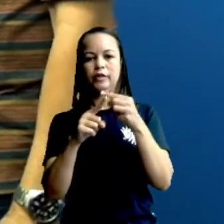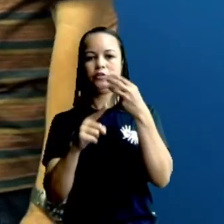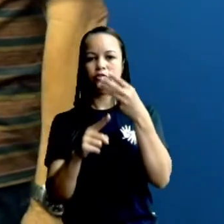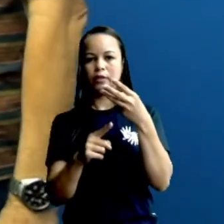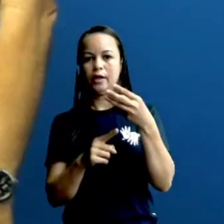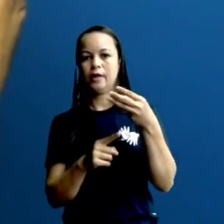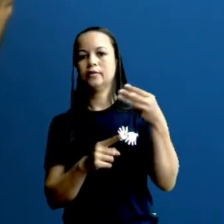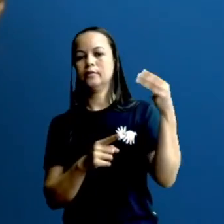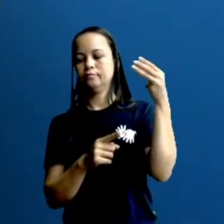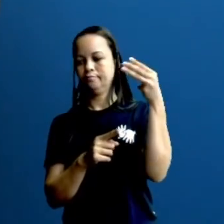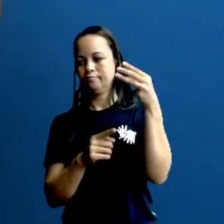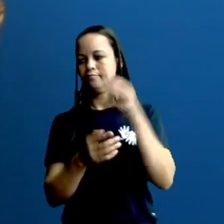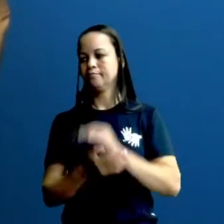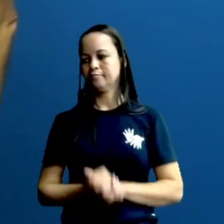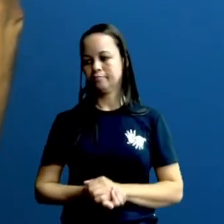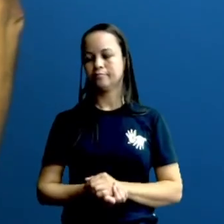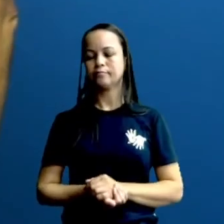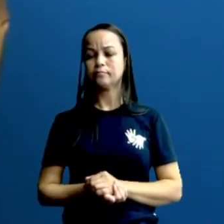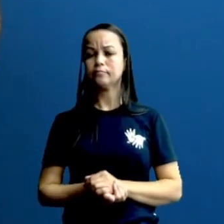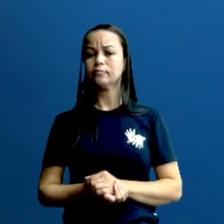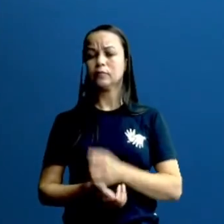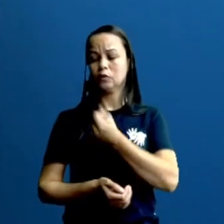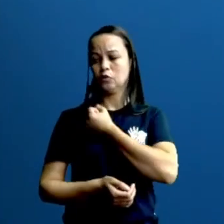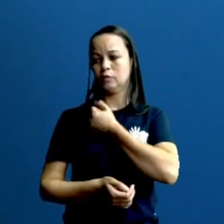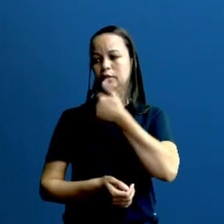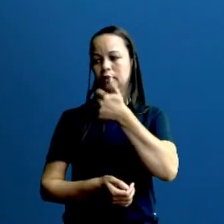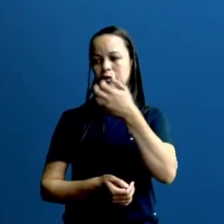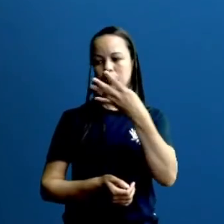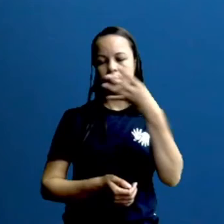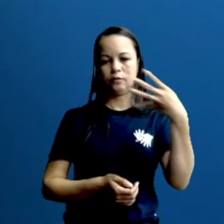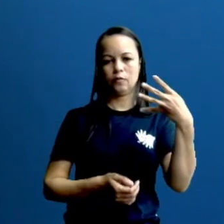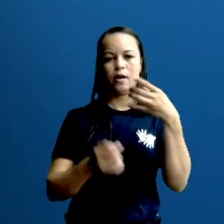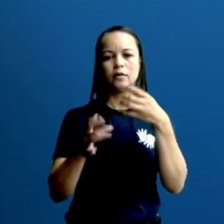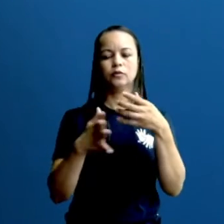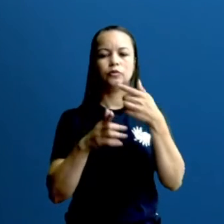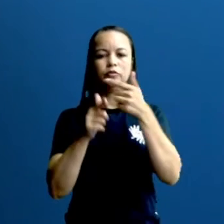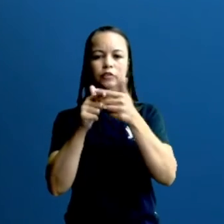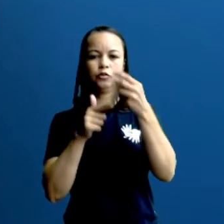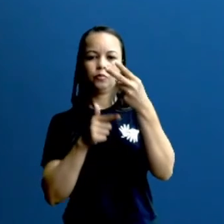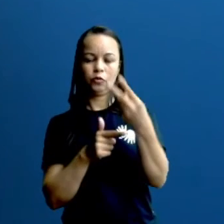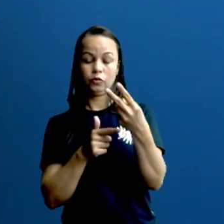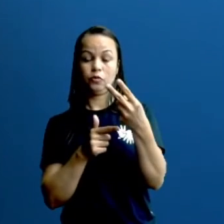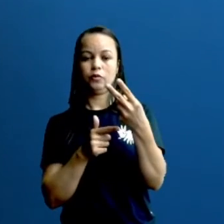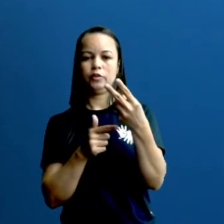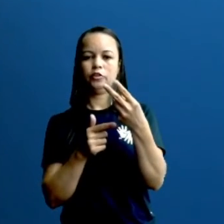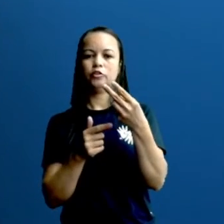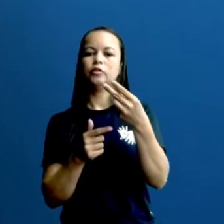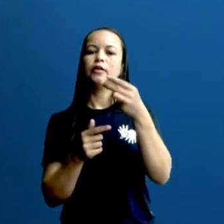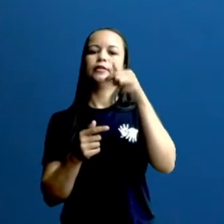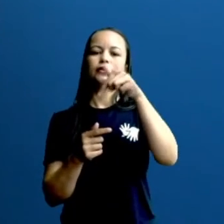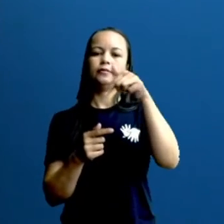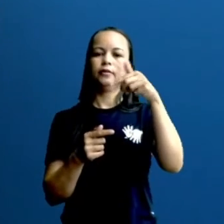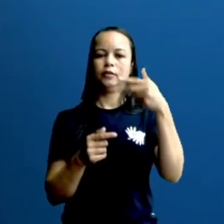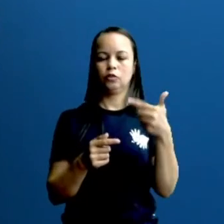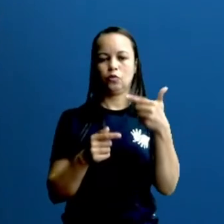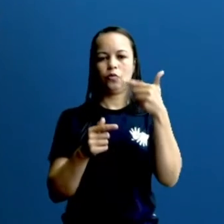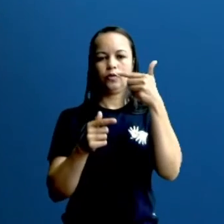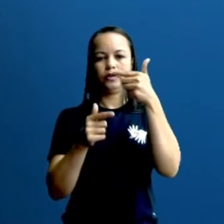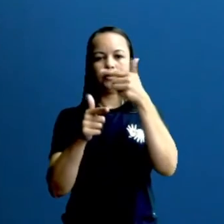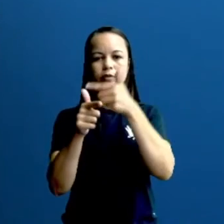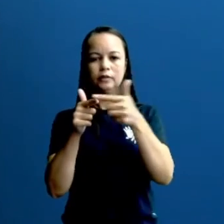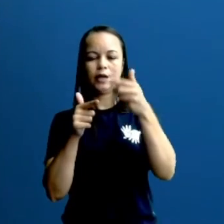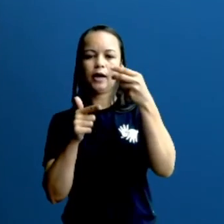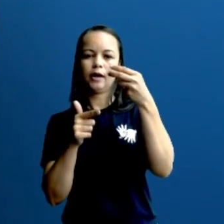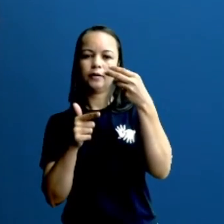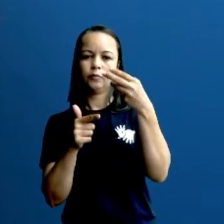E o número 144, dividido por 2 dá 72, dividido por 2